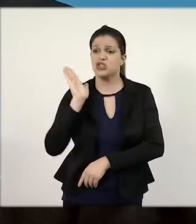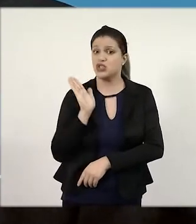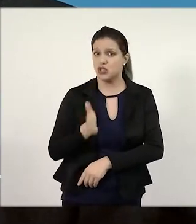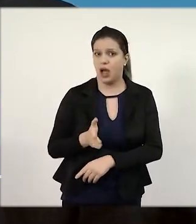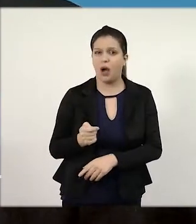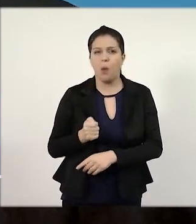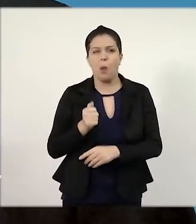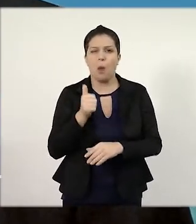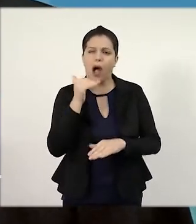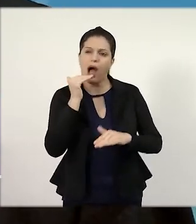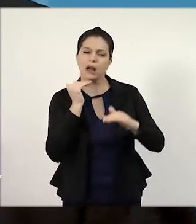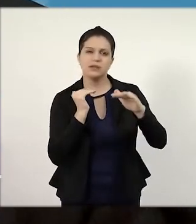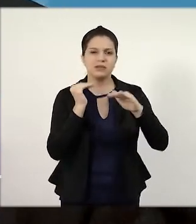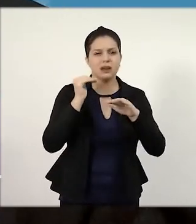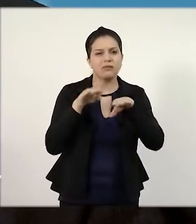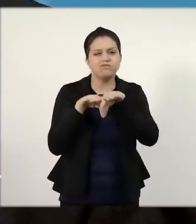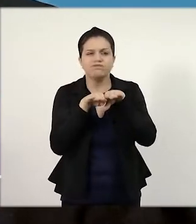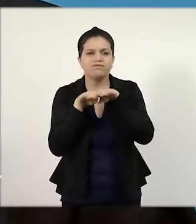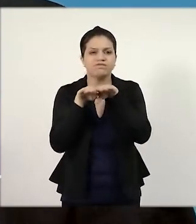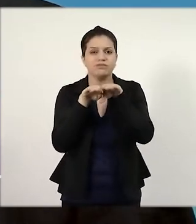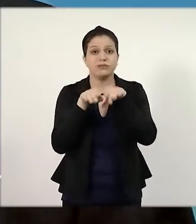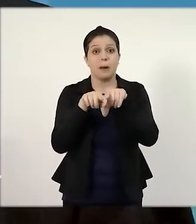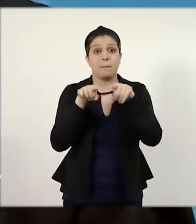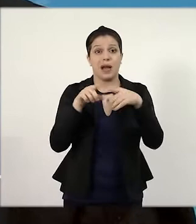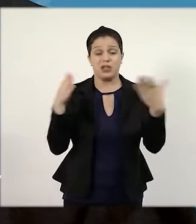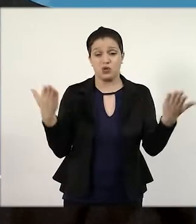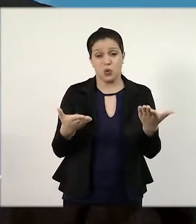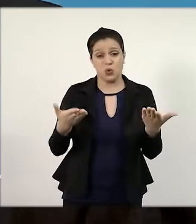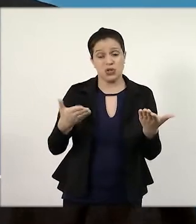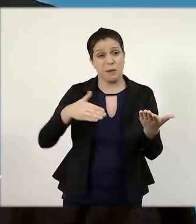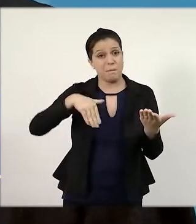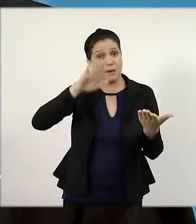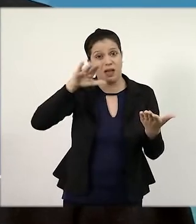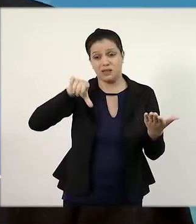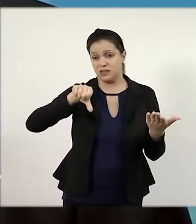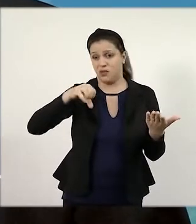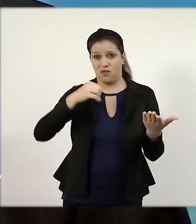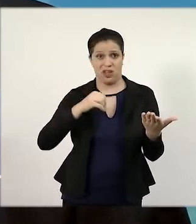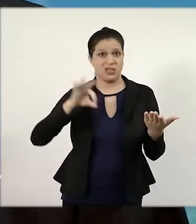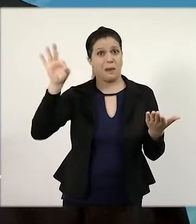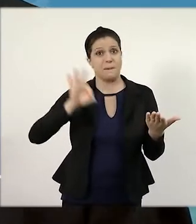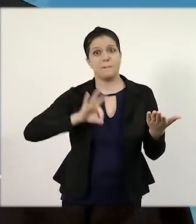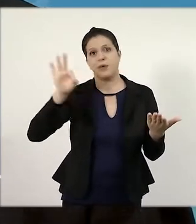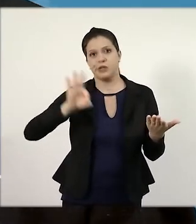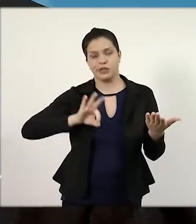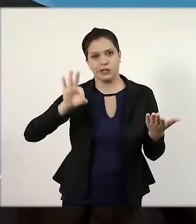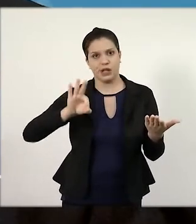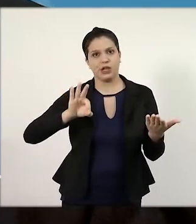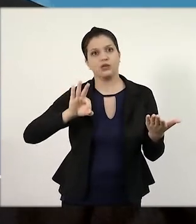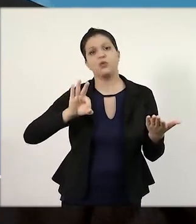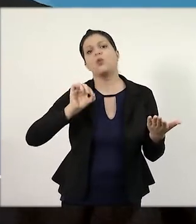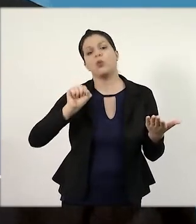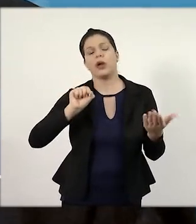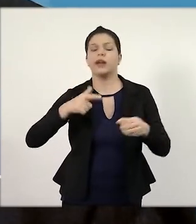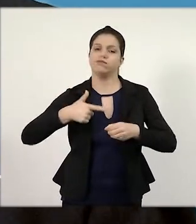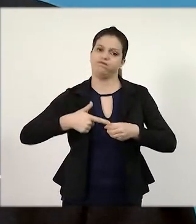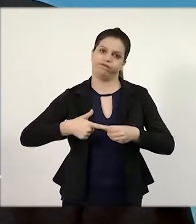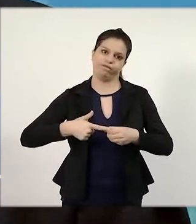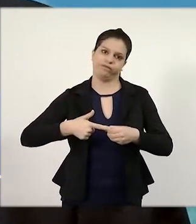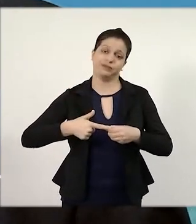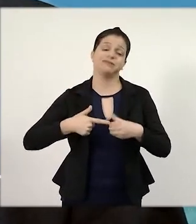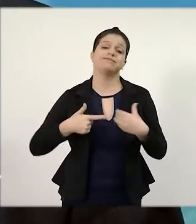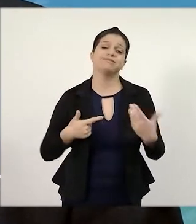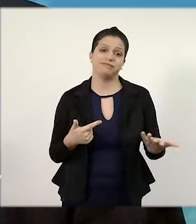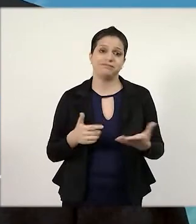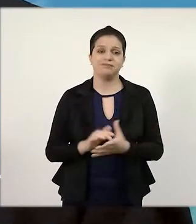Mato Grosso do Sul. Nós já tivemos um consumo quase meio a meio. Hoje se consome 90% do combustível, quem tem o carro